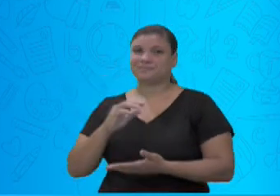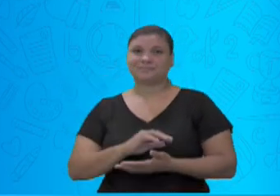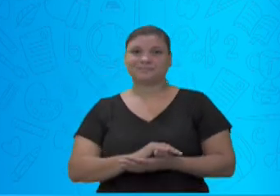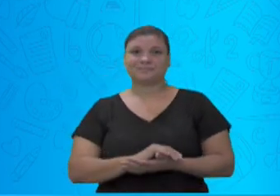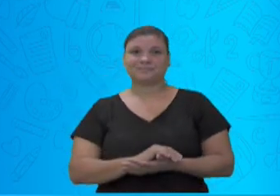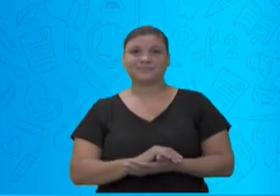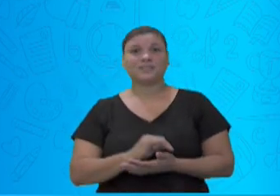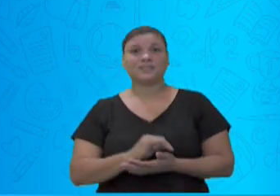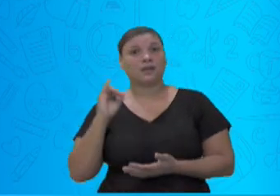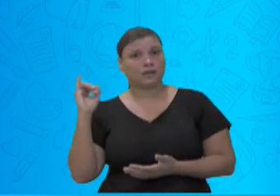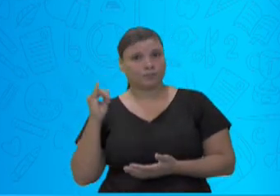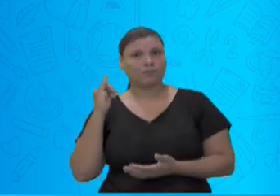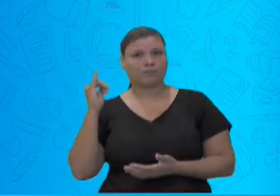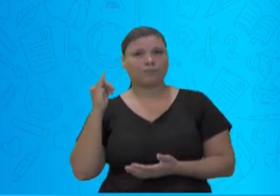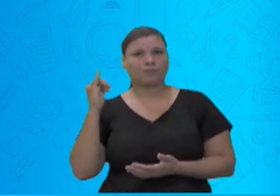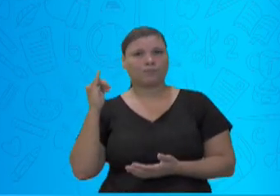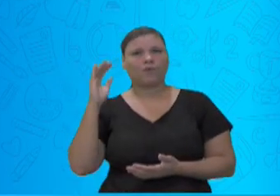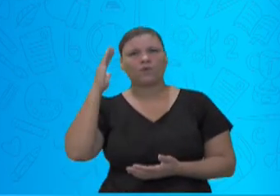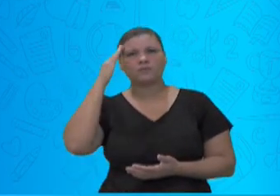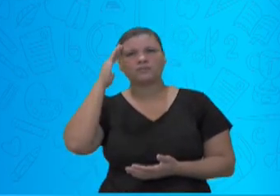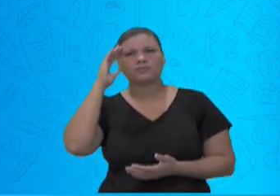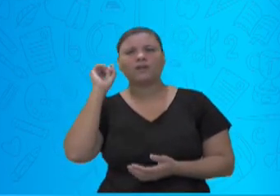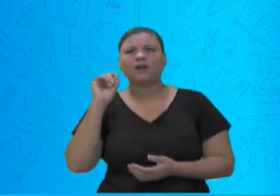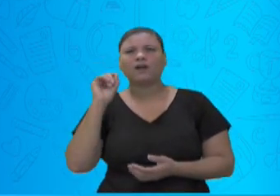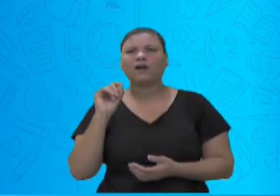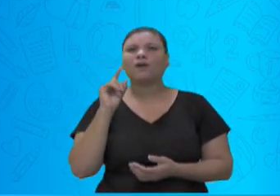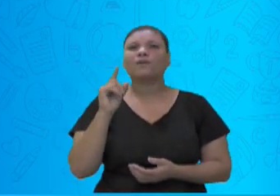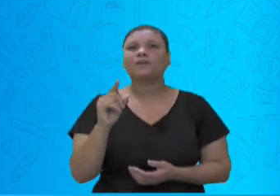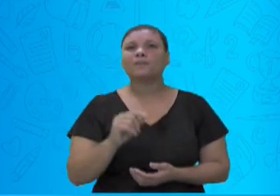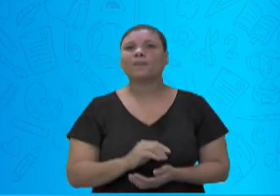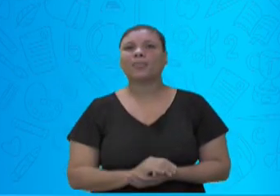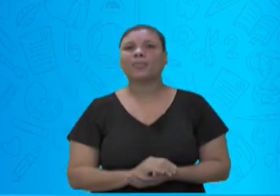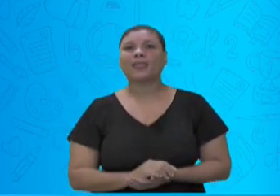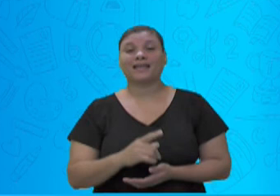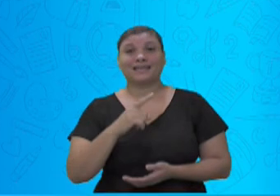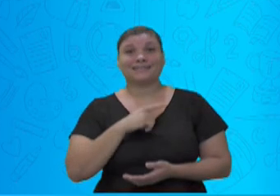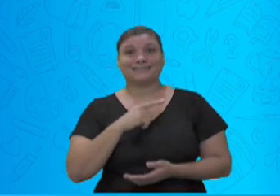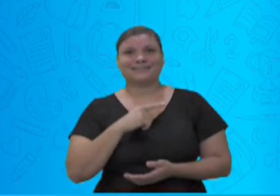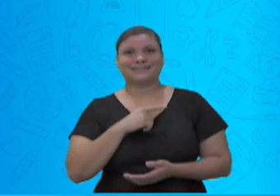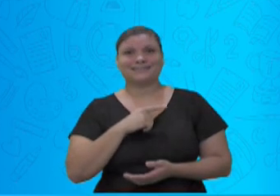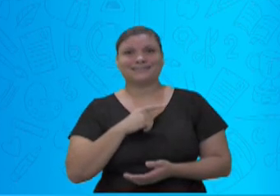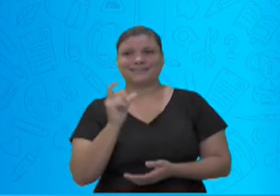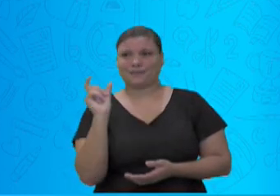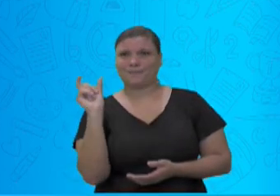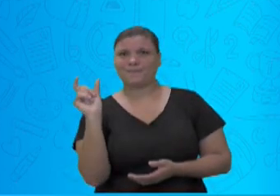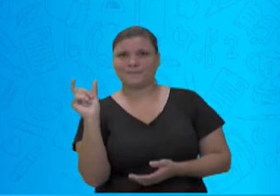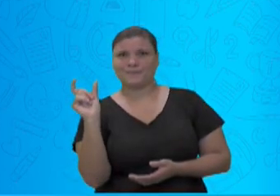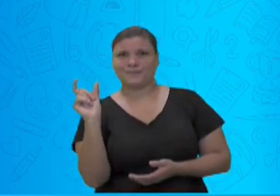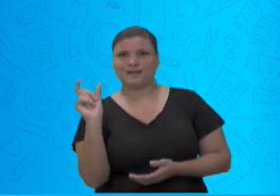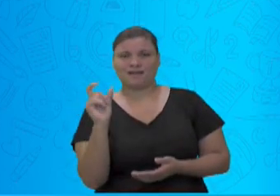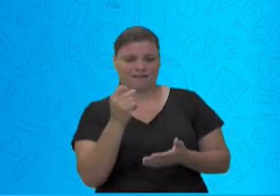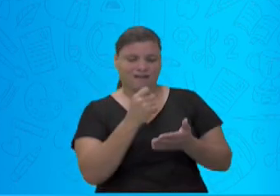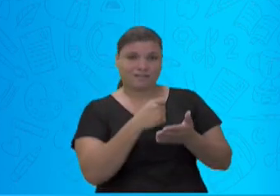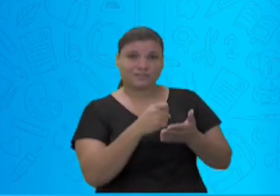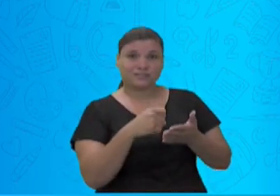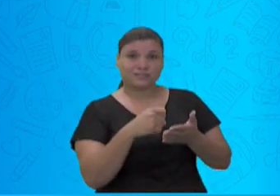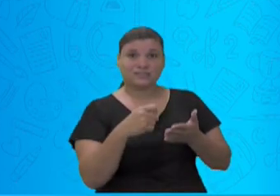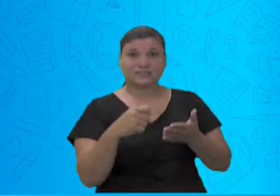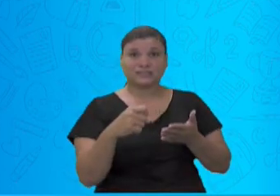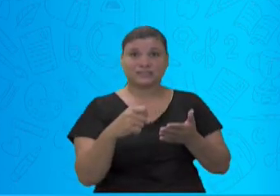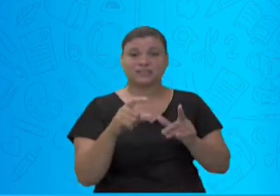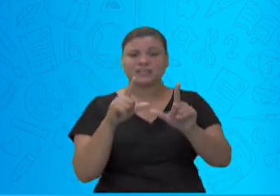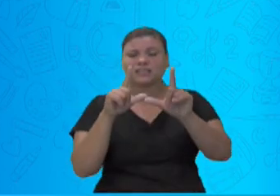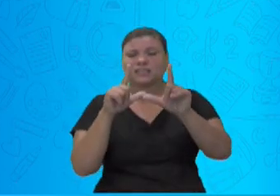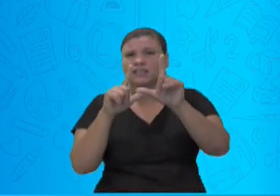É importante entendermos que há casos em que ocorrem palavras do mesmo som, mas com grafia e